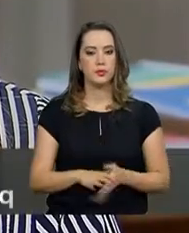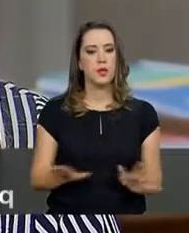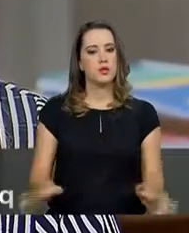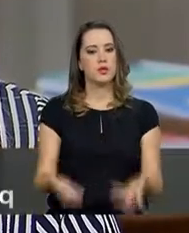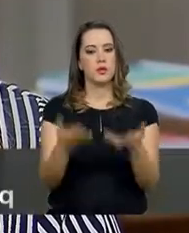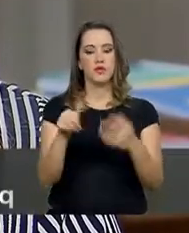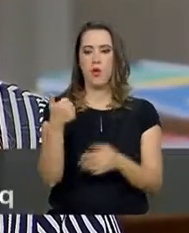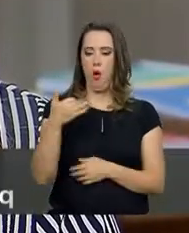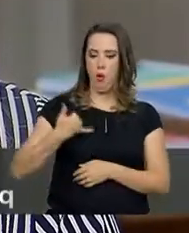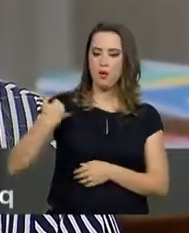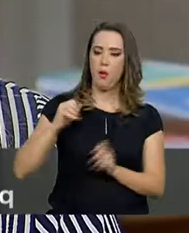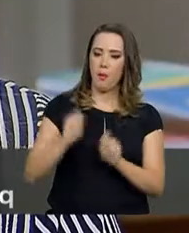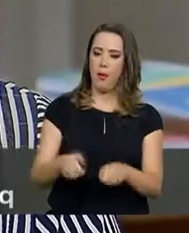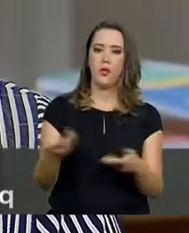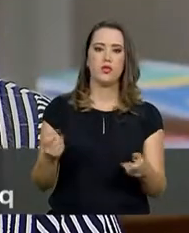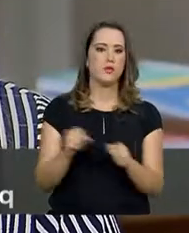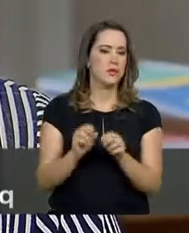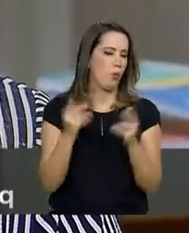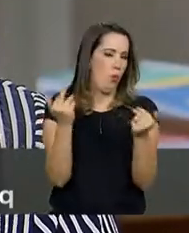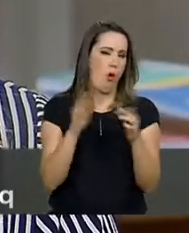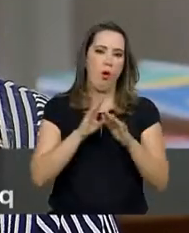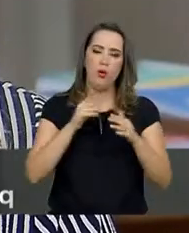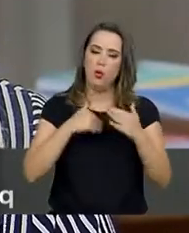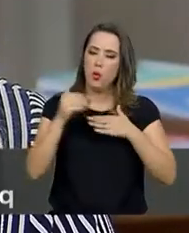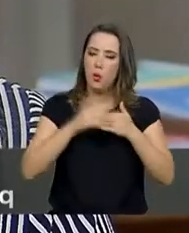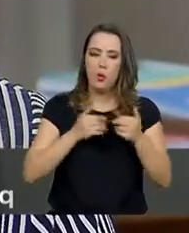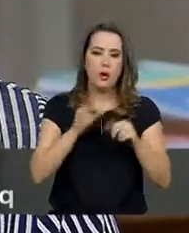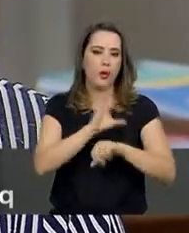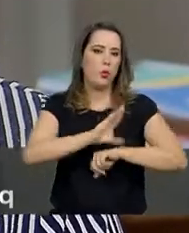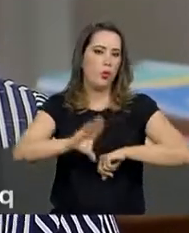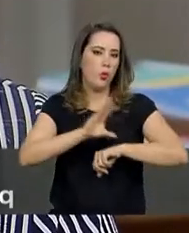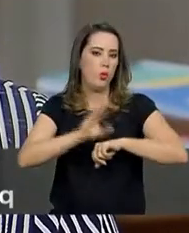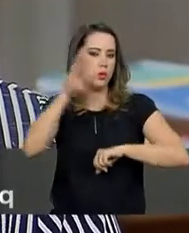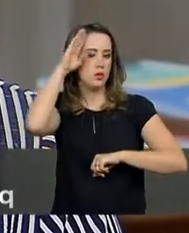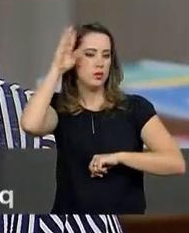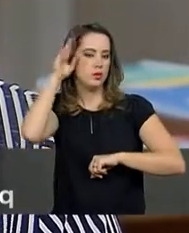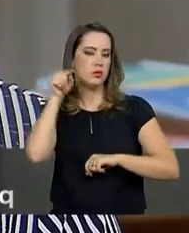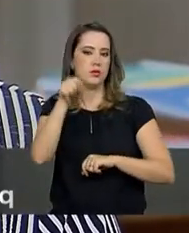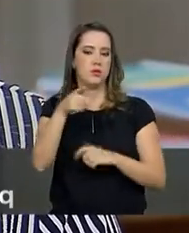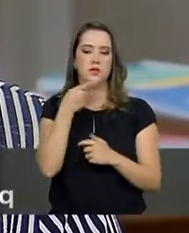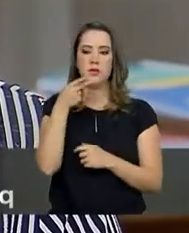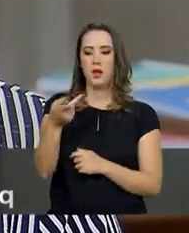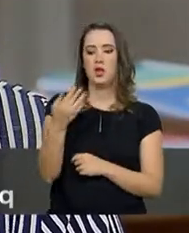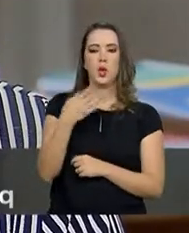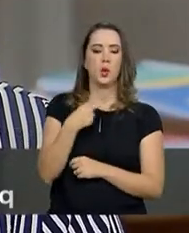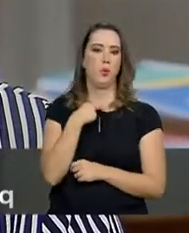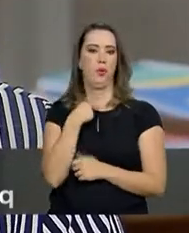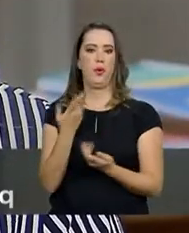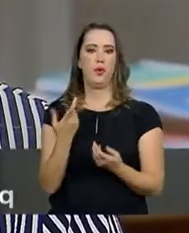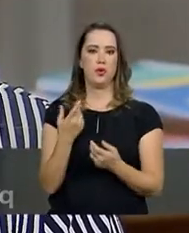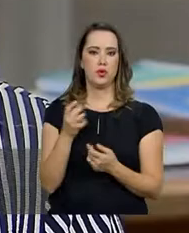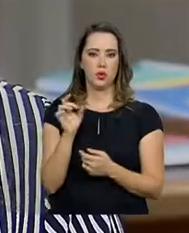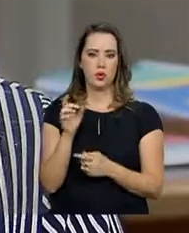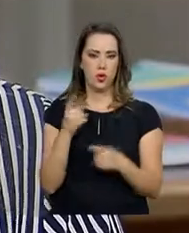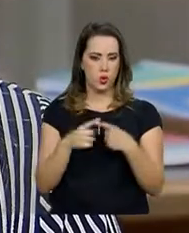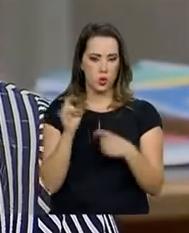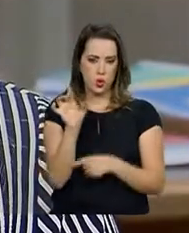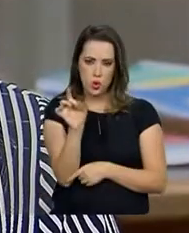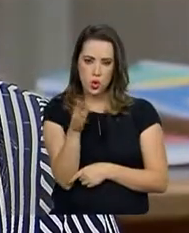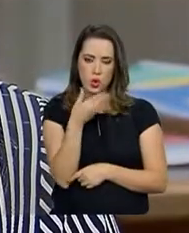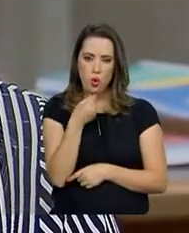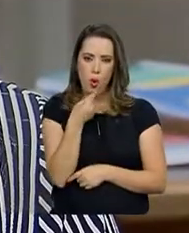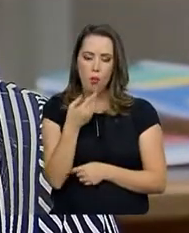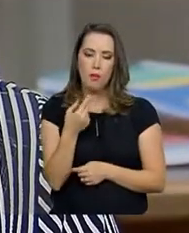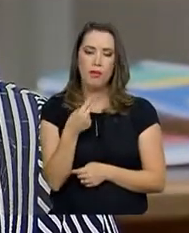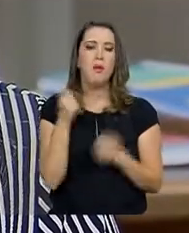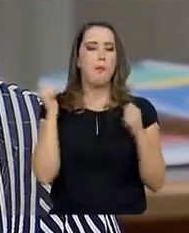falar, você pode fazer o curso que você quiser. Inclusive essas que eles desconstroem que você não pode fazer. Por que você não pode? Por isso que vão